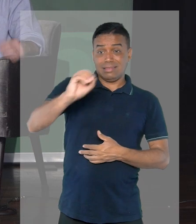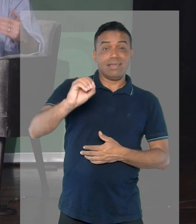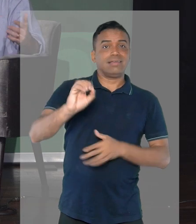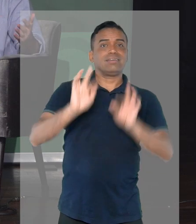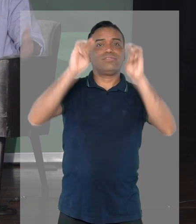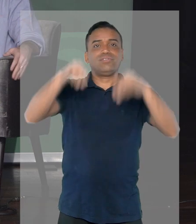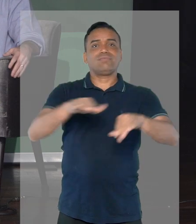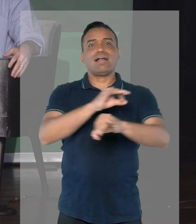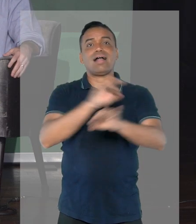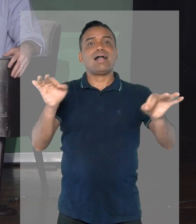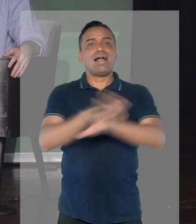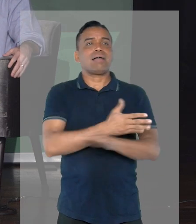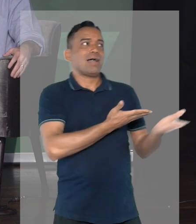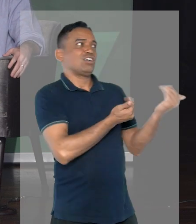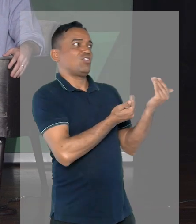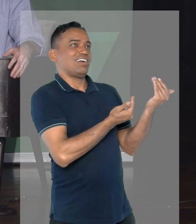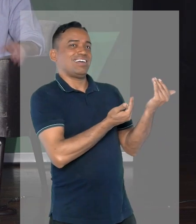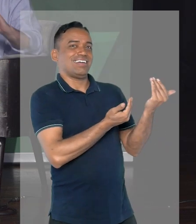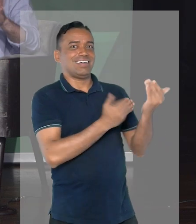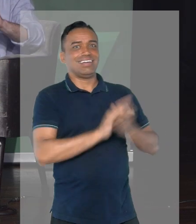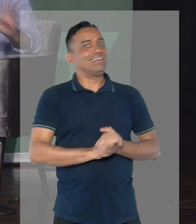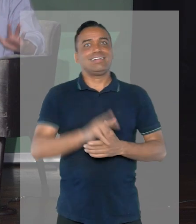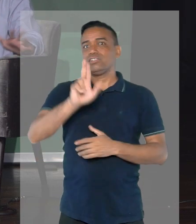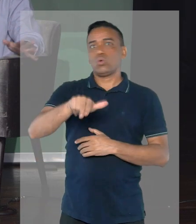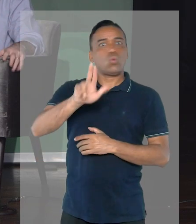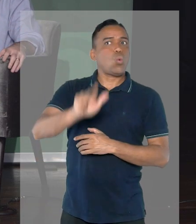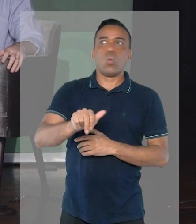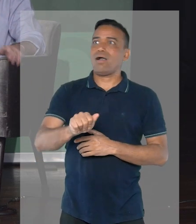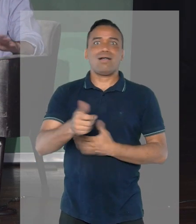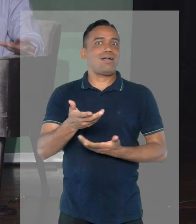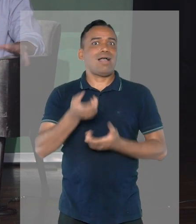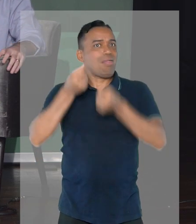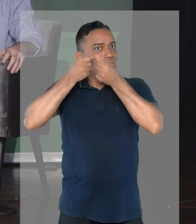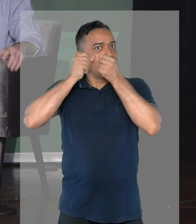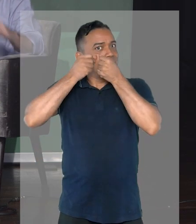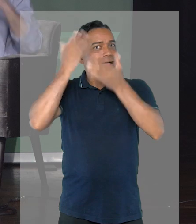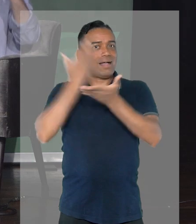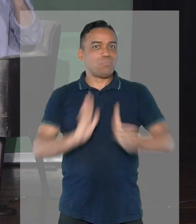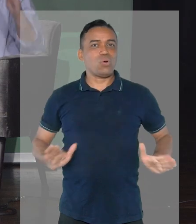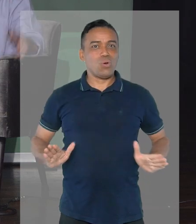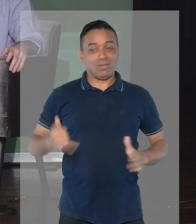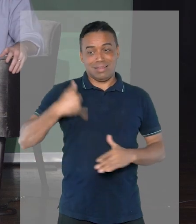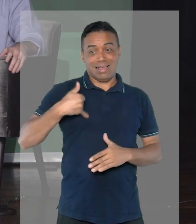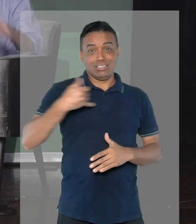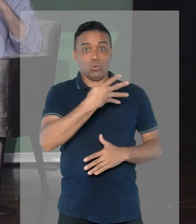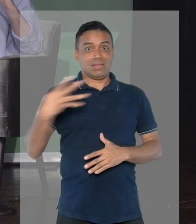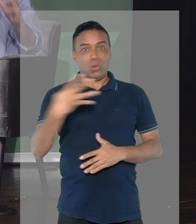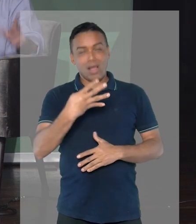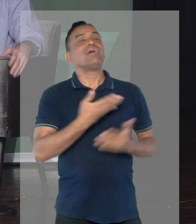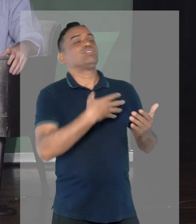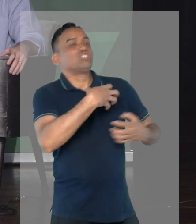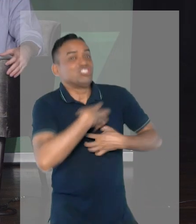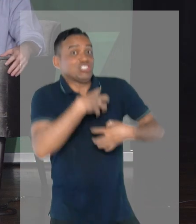anos, enfim vai acabar esta adolescência. Então acho que ele nunca teve pouca espinha na cara. Mesmo lá com os 44, ele